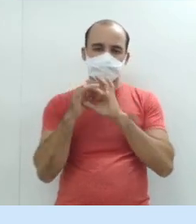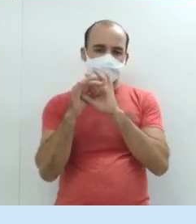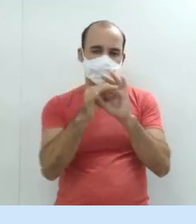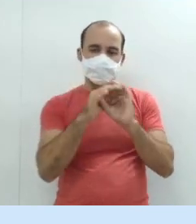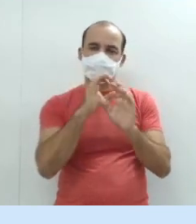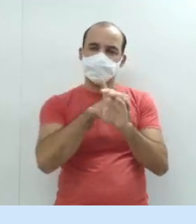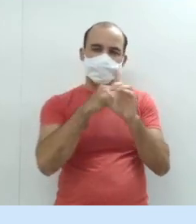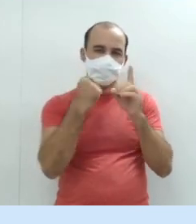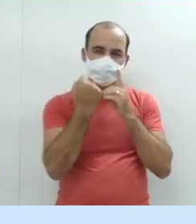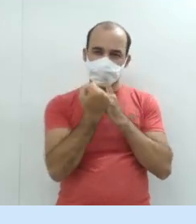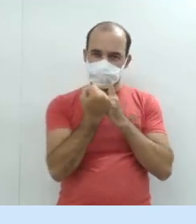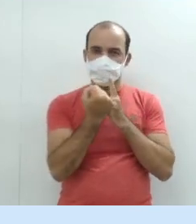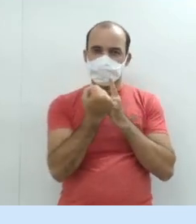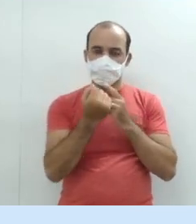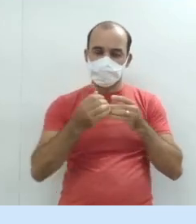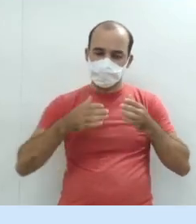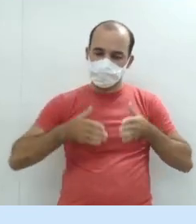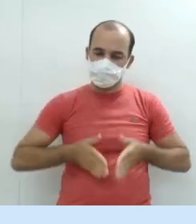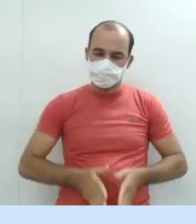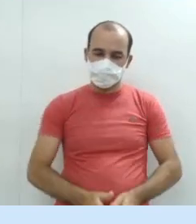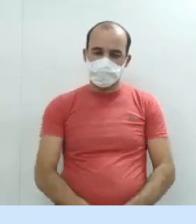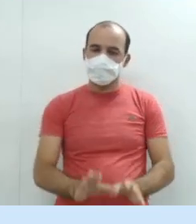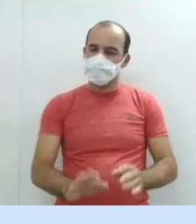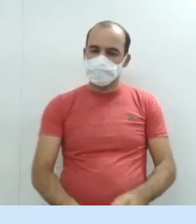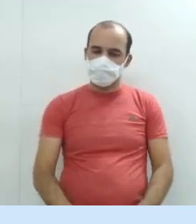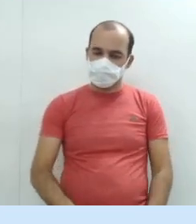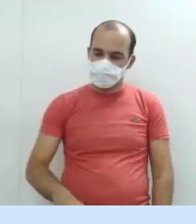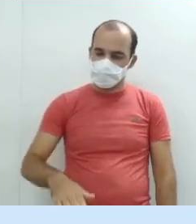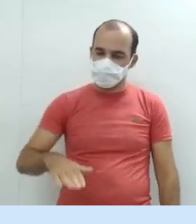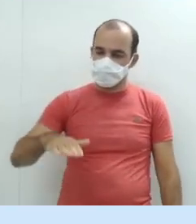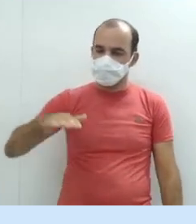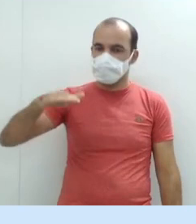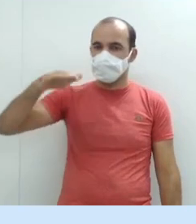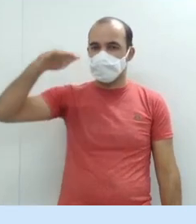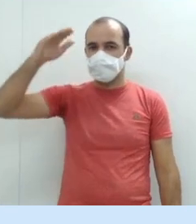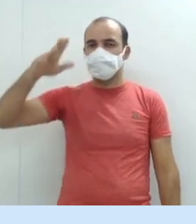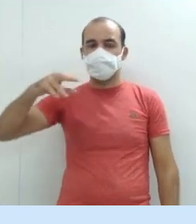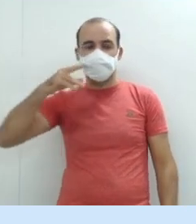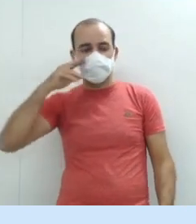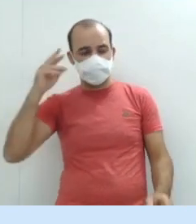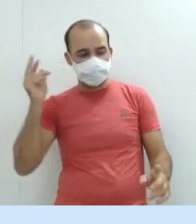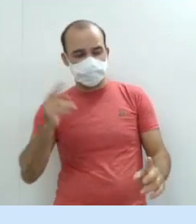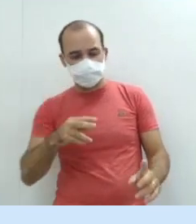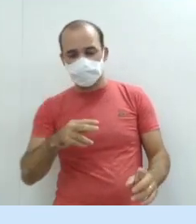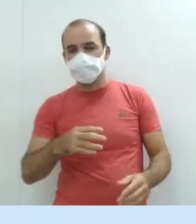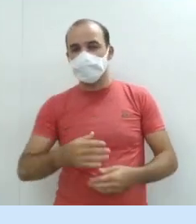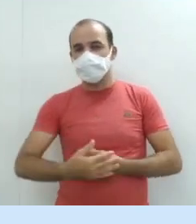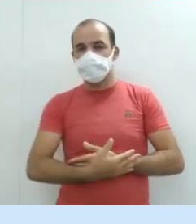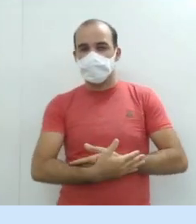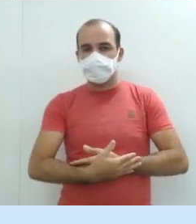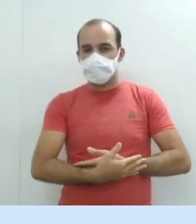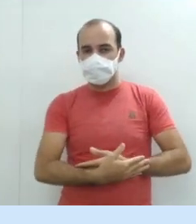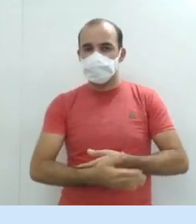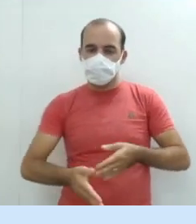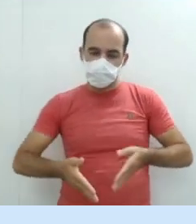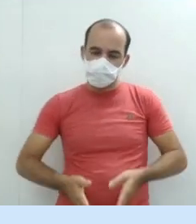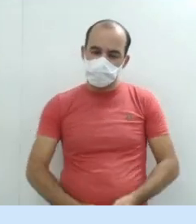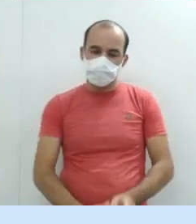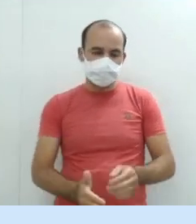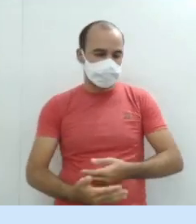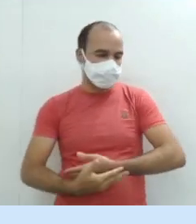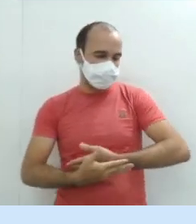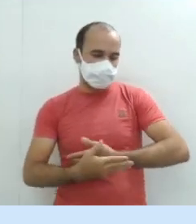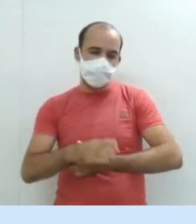um ser biológico, né? Nascemos, estamos ali, somos vistos como um bebê que está agora a